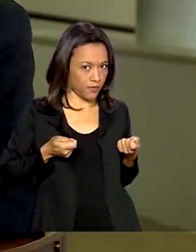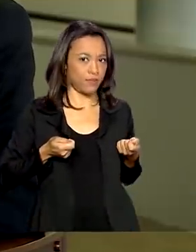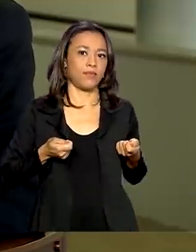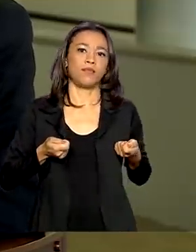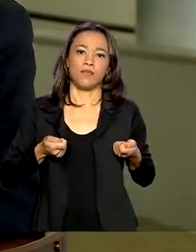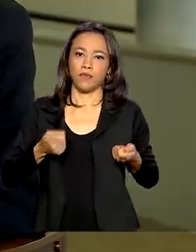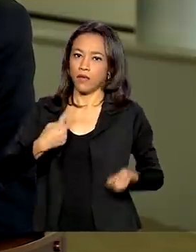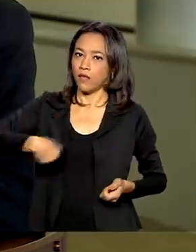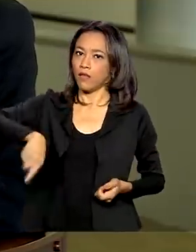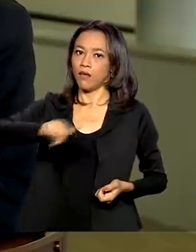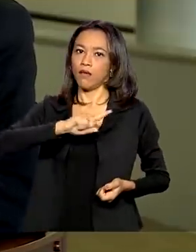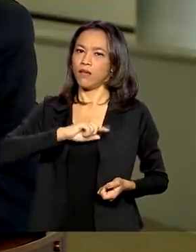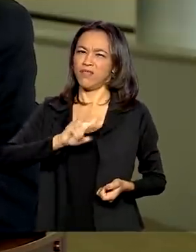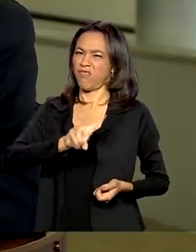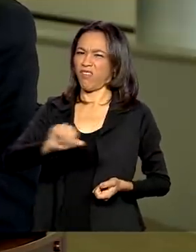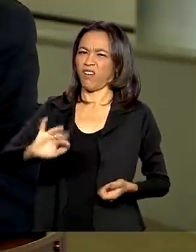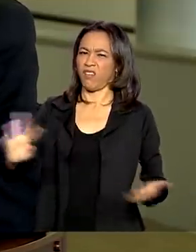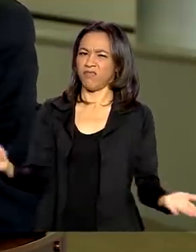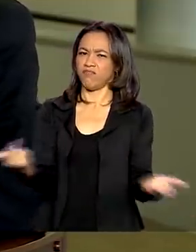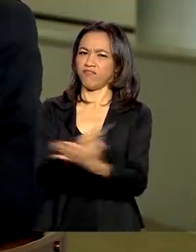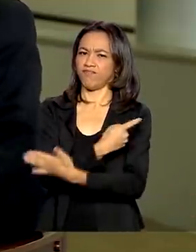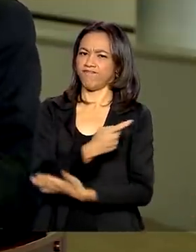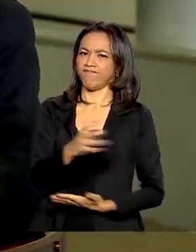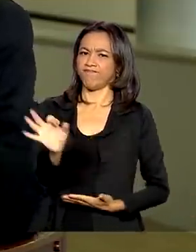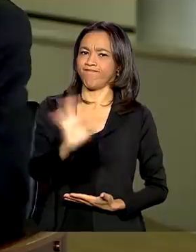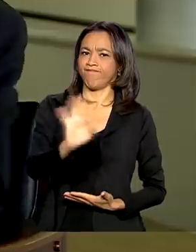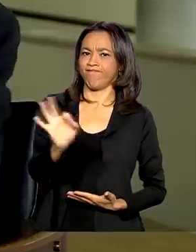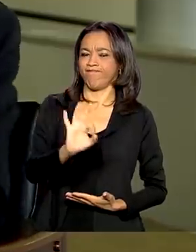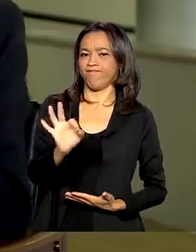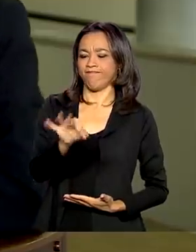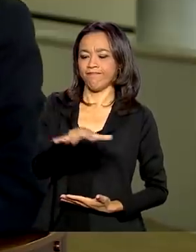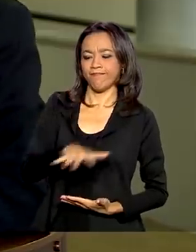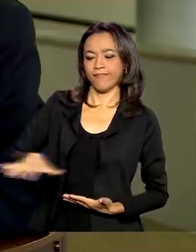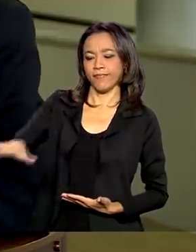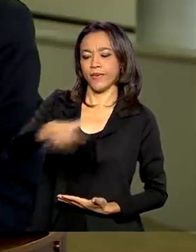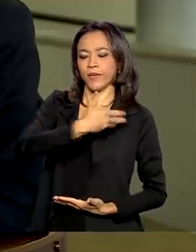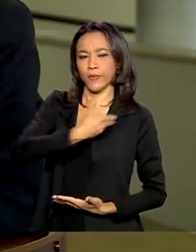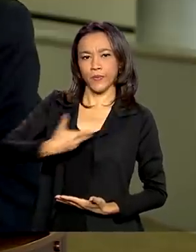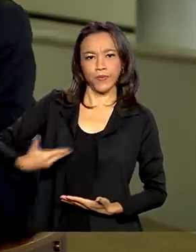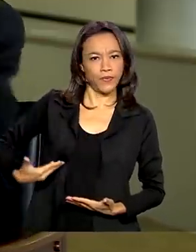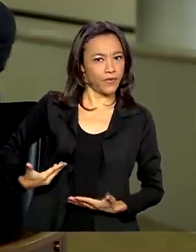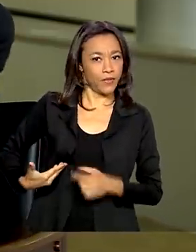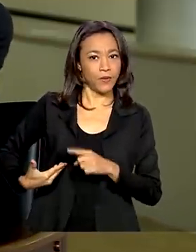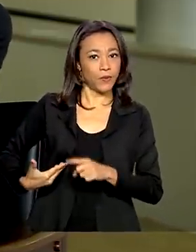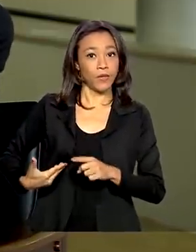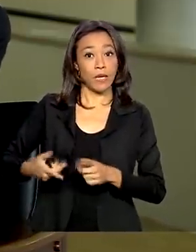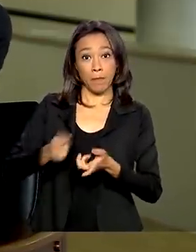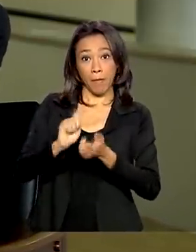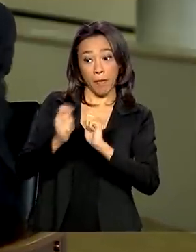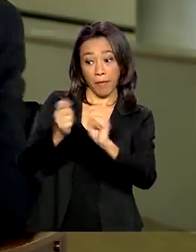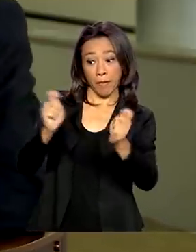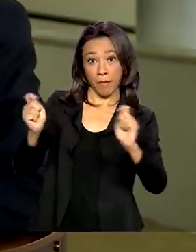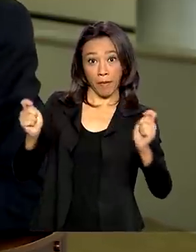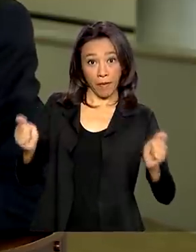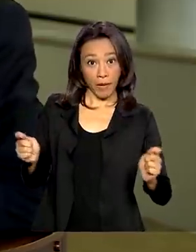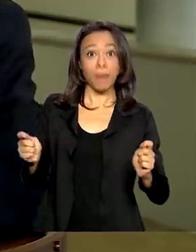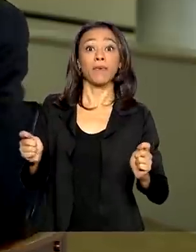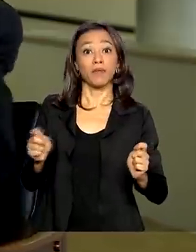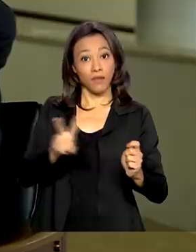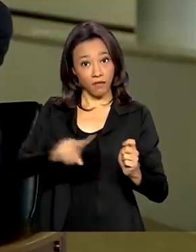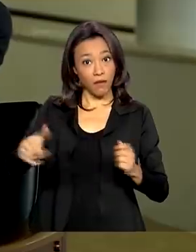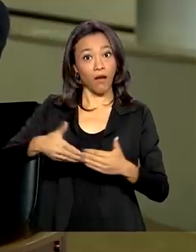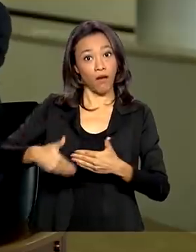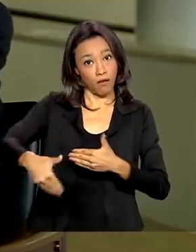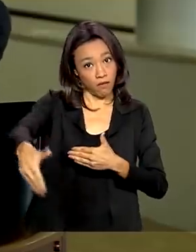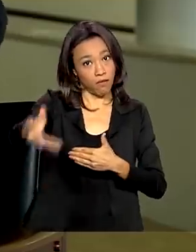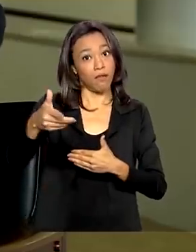não teremos esses incidentes na área governamental com relação a esses pagamentos principalmente que vão ser